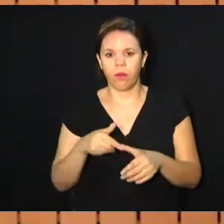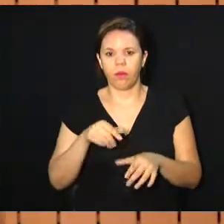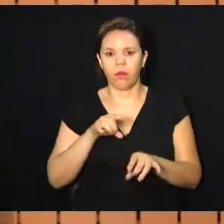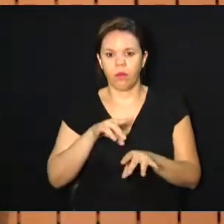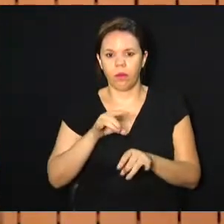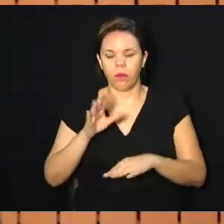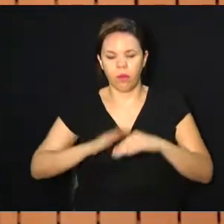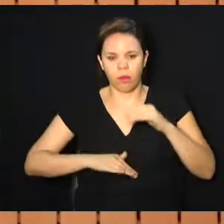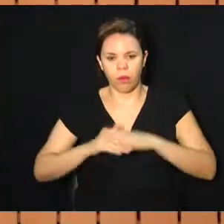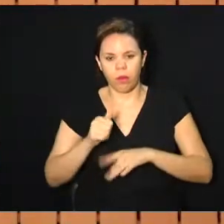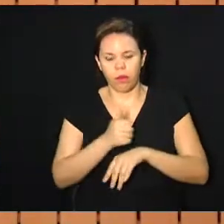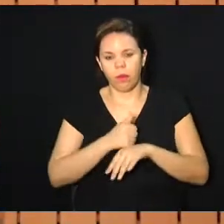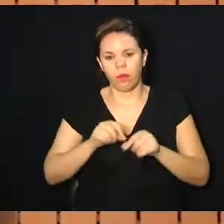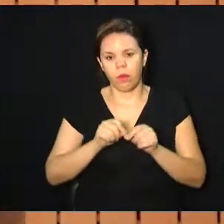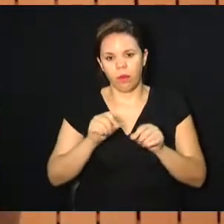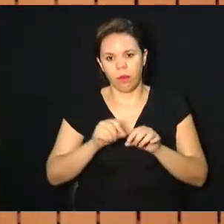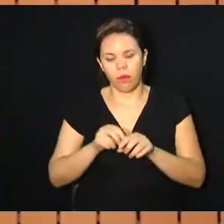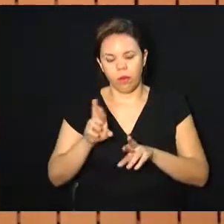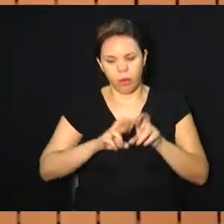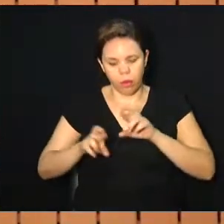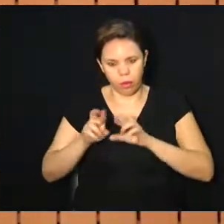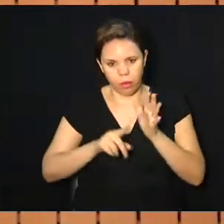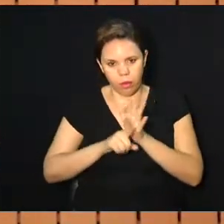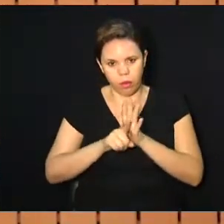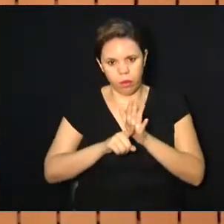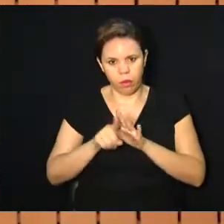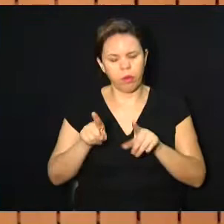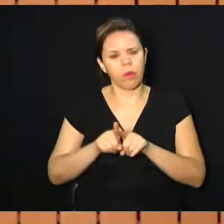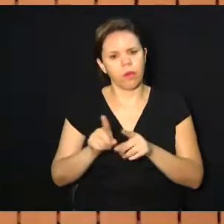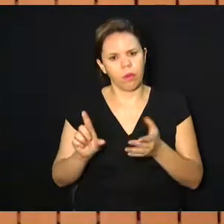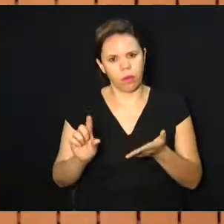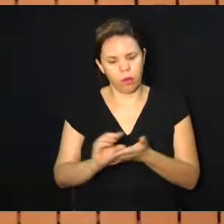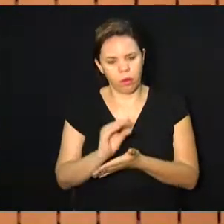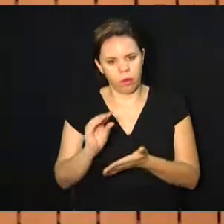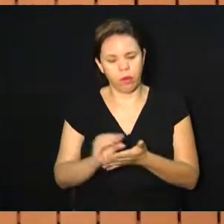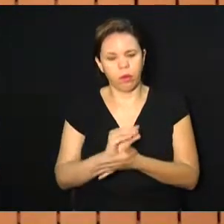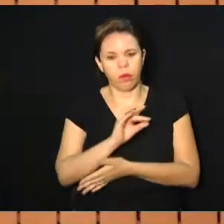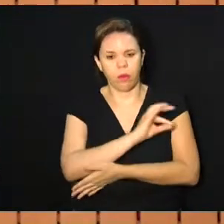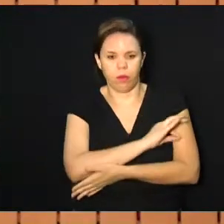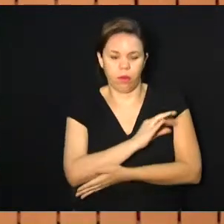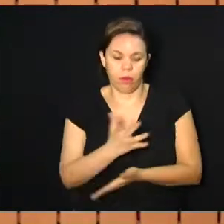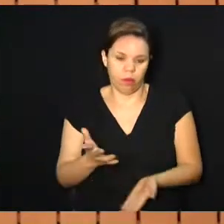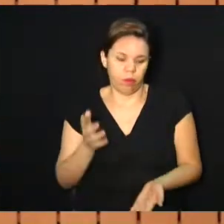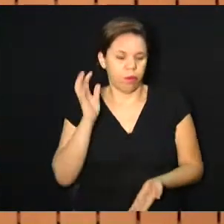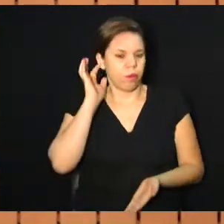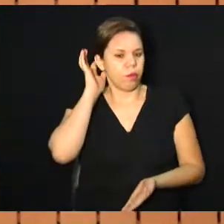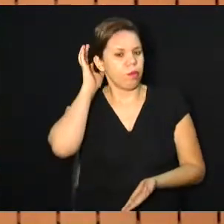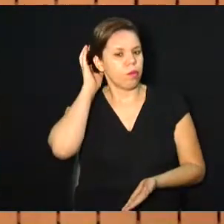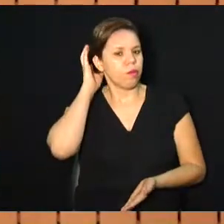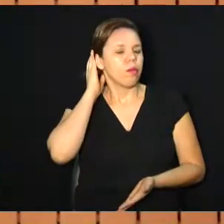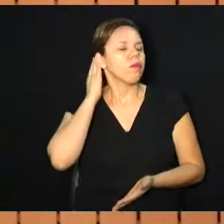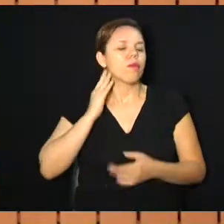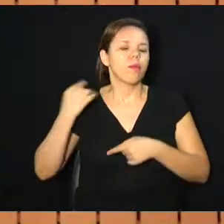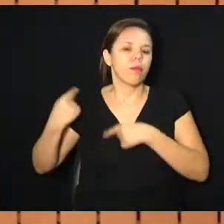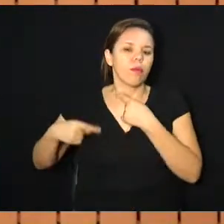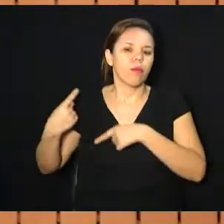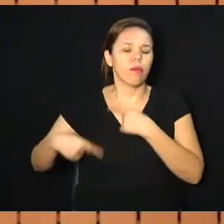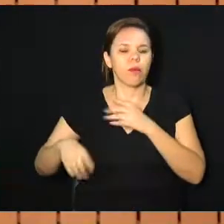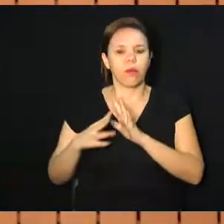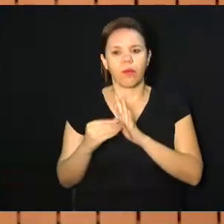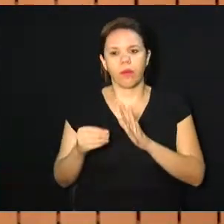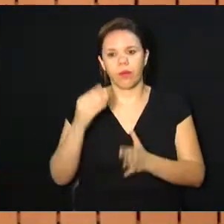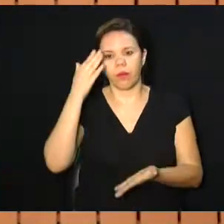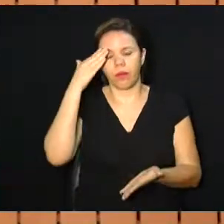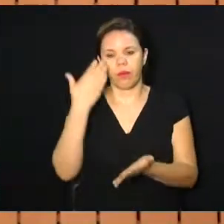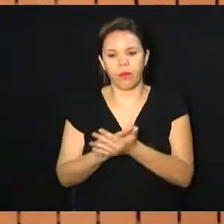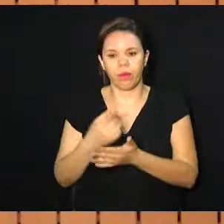de fiscalização, então você também gera custo para o poder público. Então, essa discussão de modelos, eu acredito que